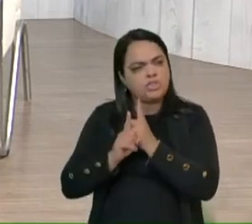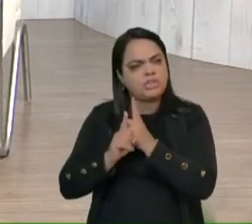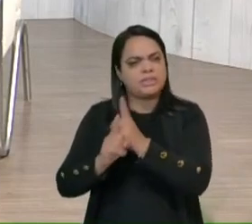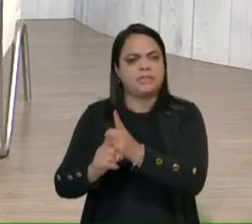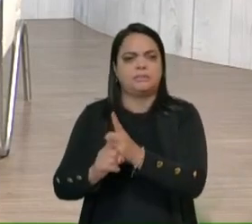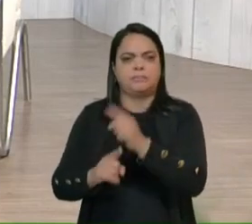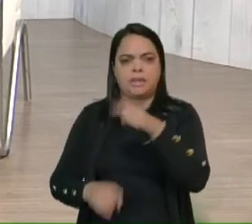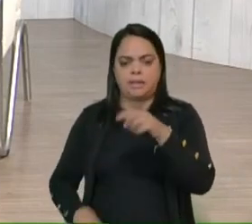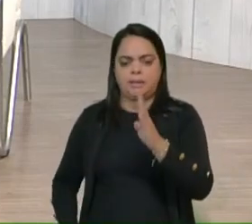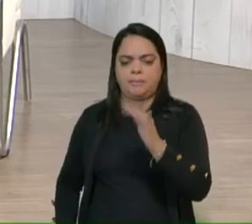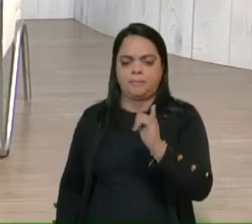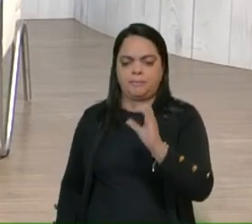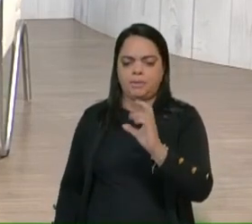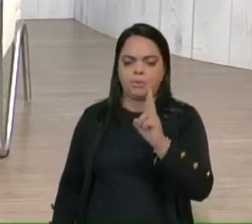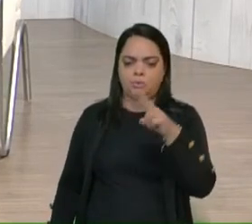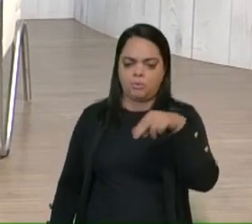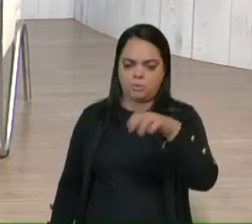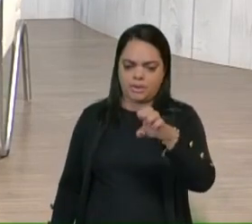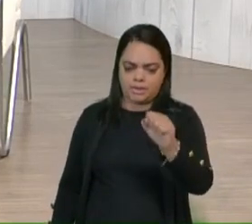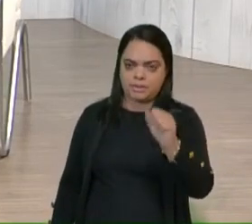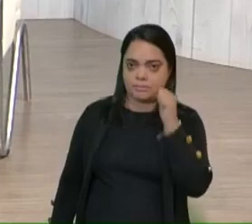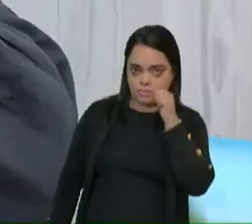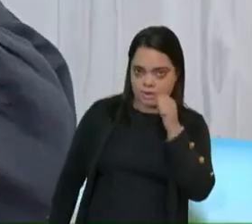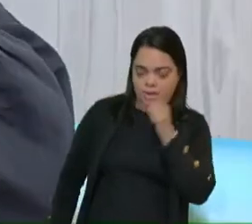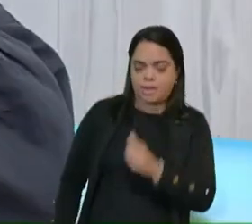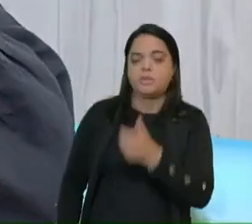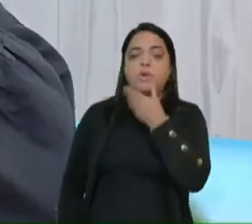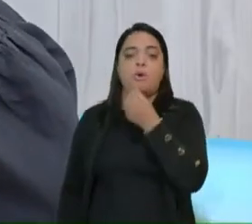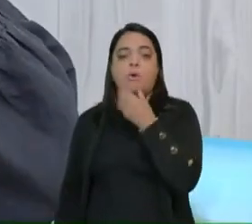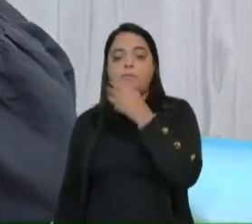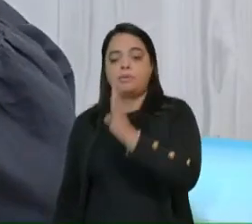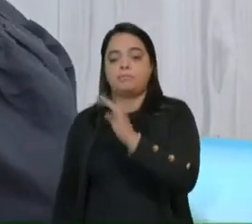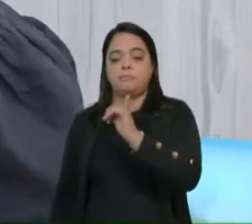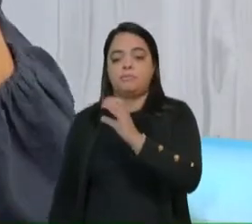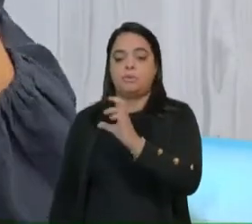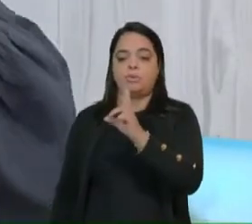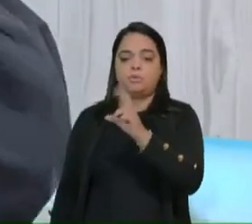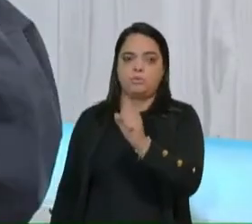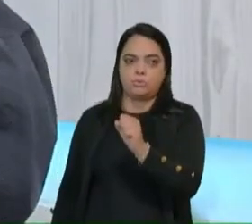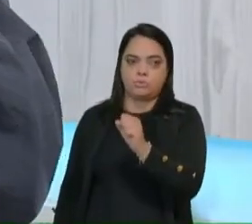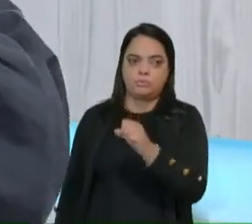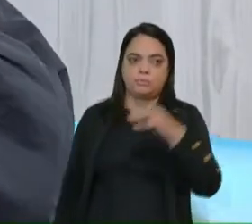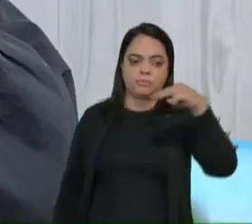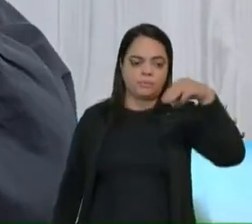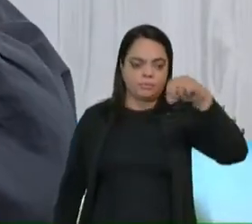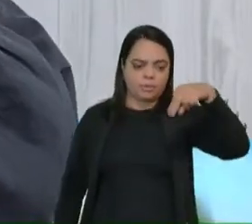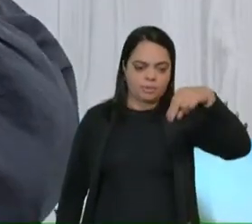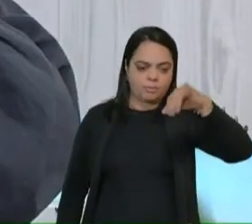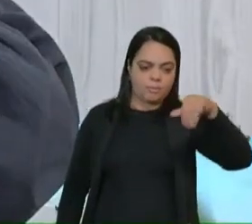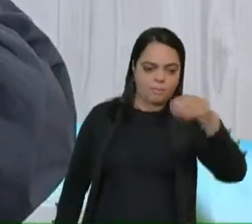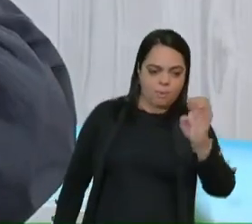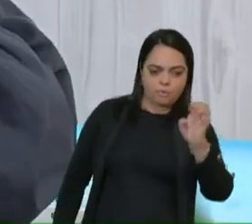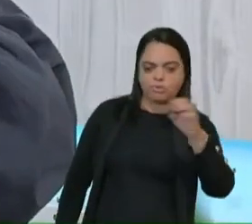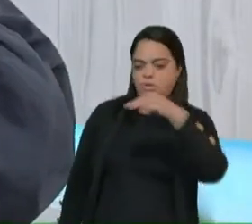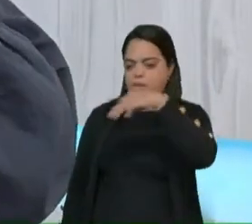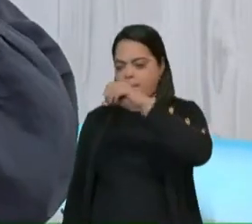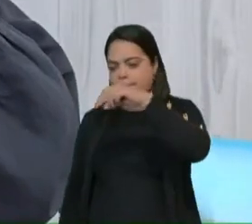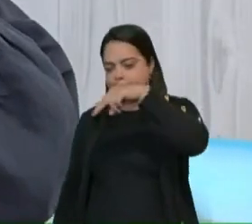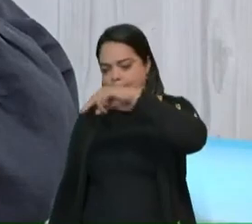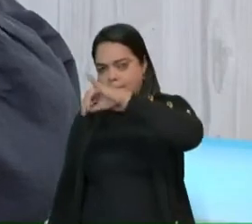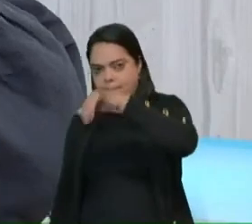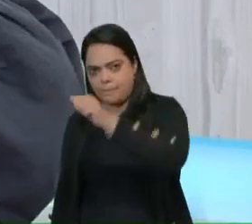né que são os bices as mulheres e os Bic que são os homens e monges E monjas então né e tinha um